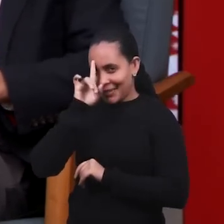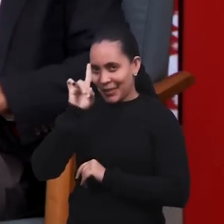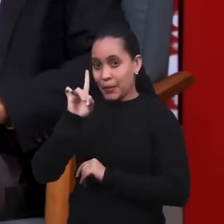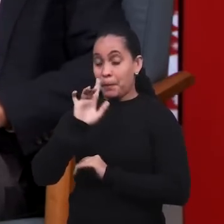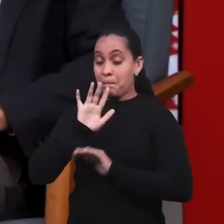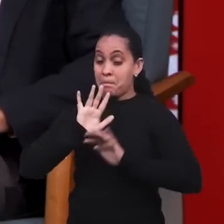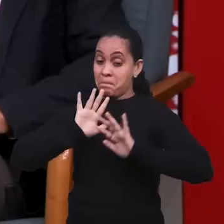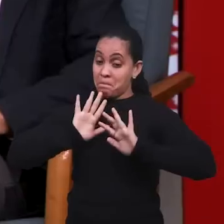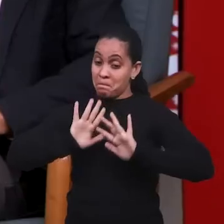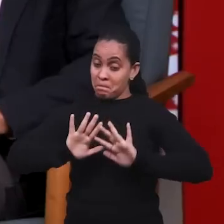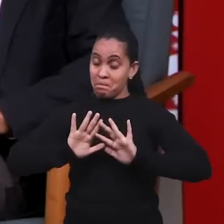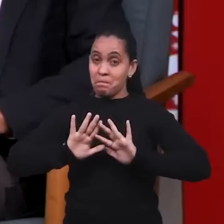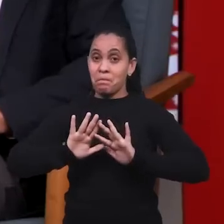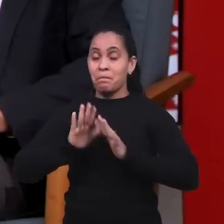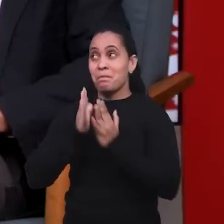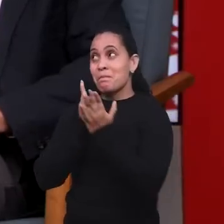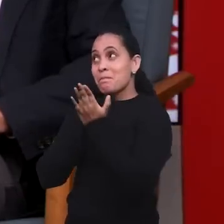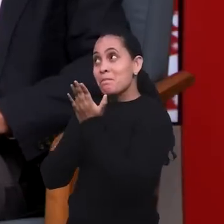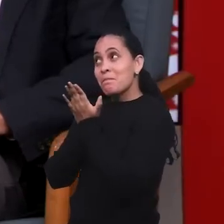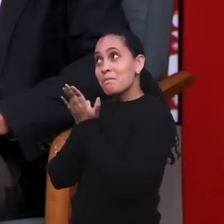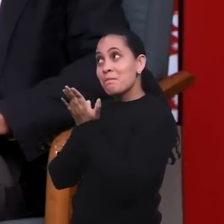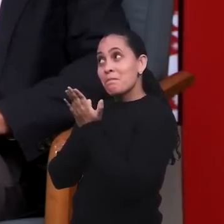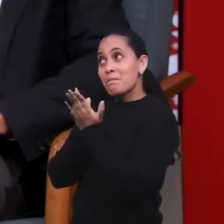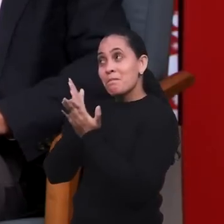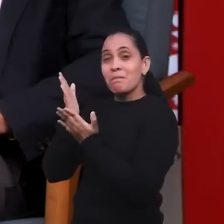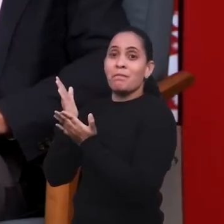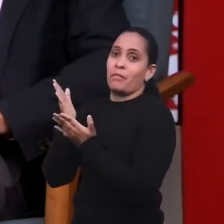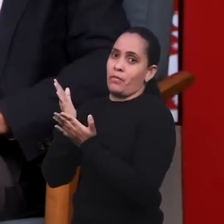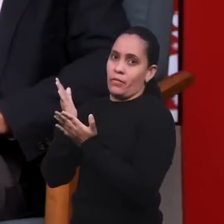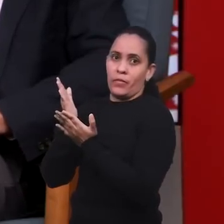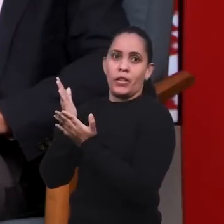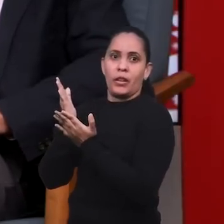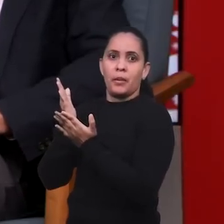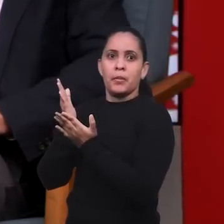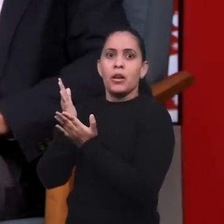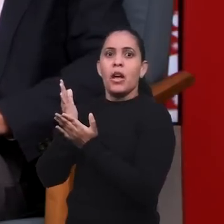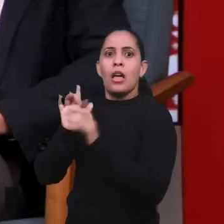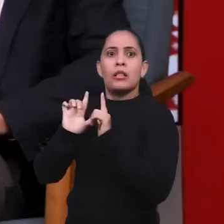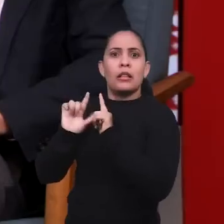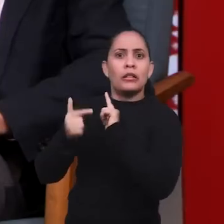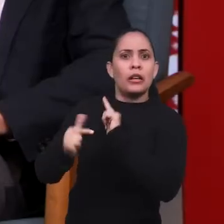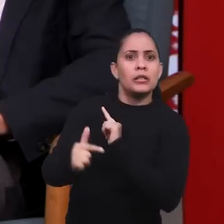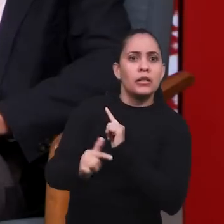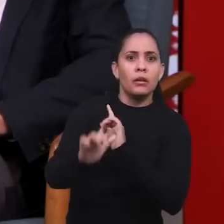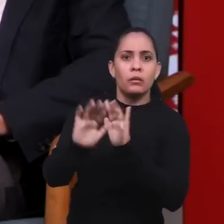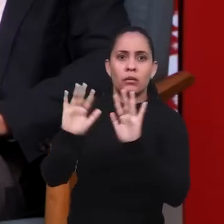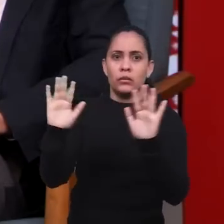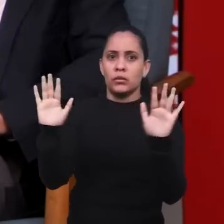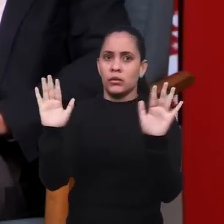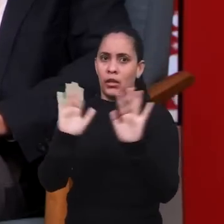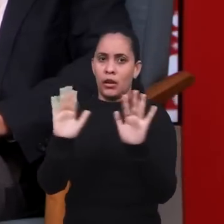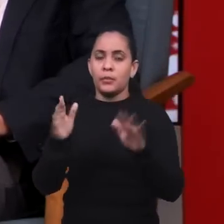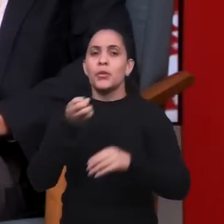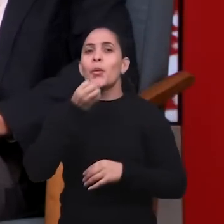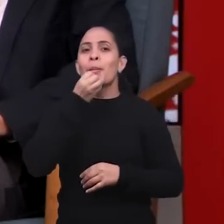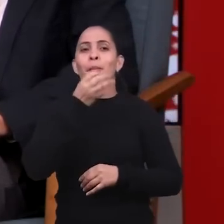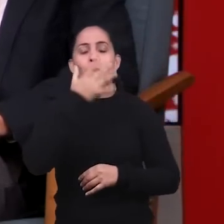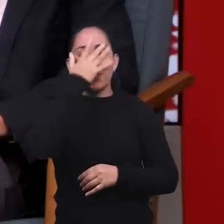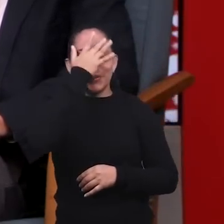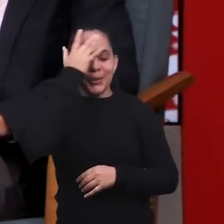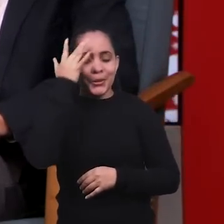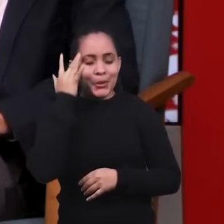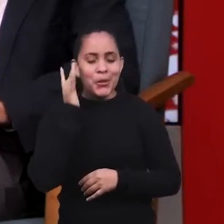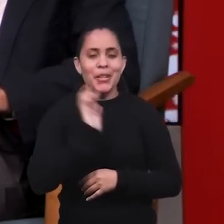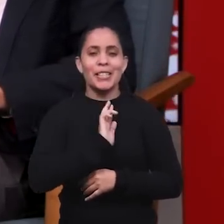Deus. Mas não é o caminho da tradição religiosa. É para você se apresentar como um bom